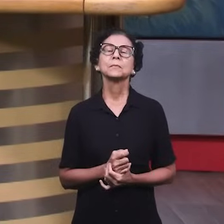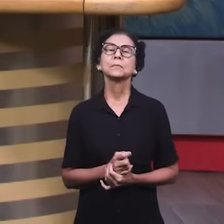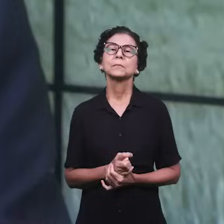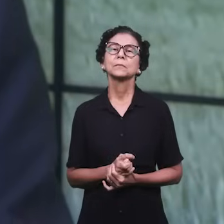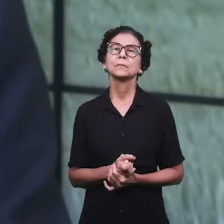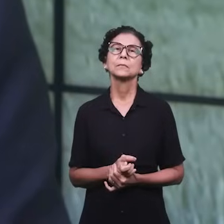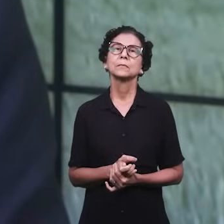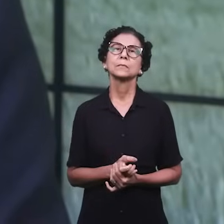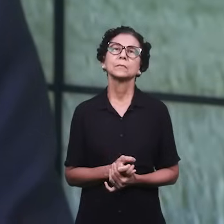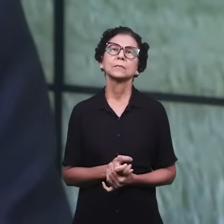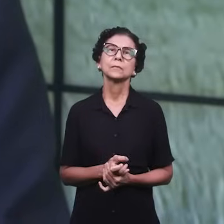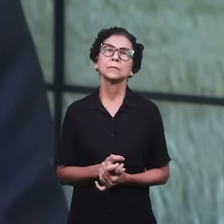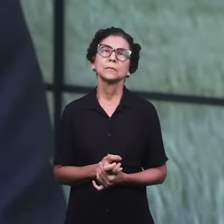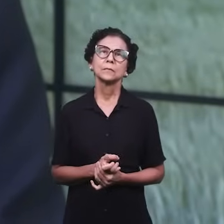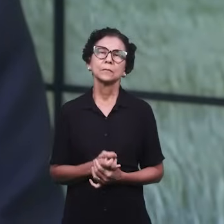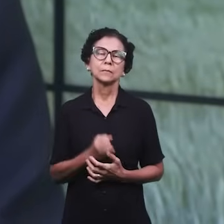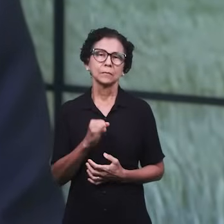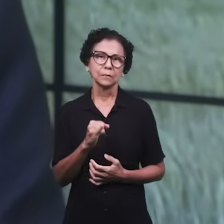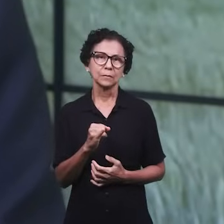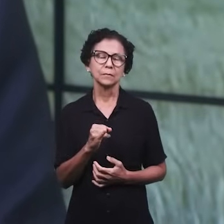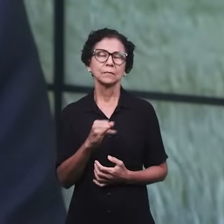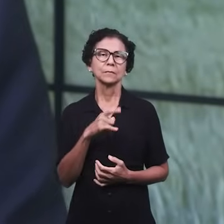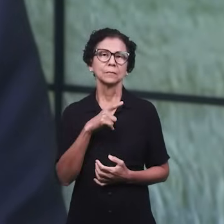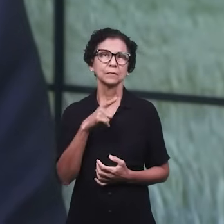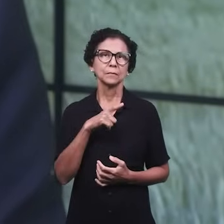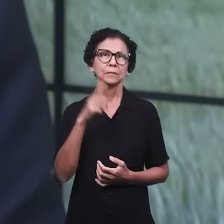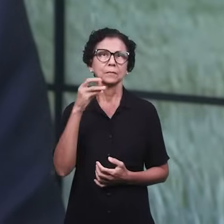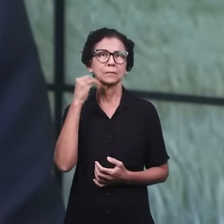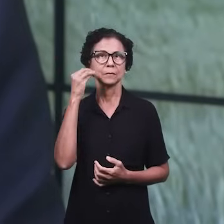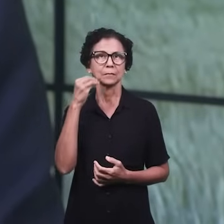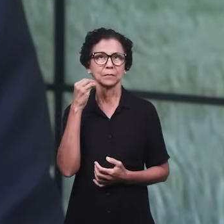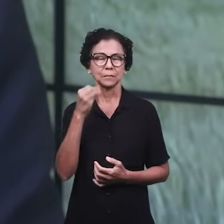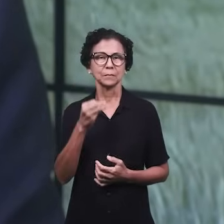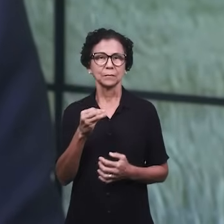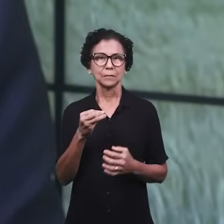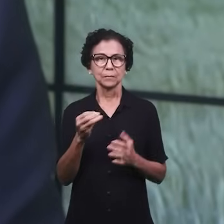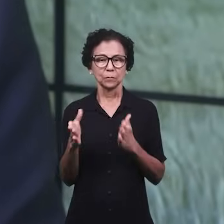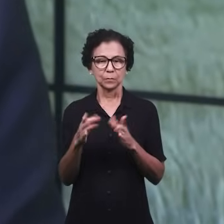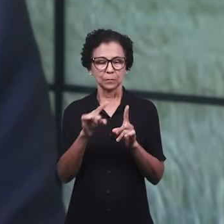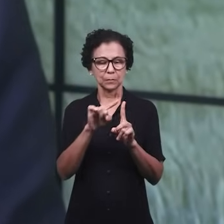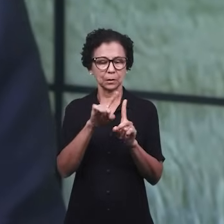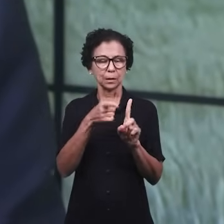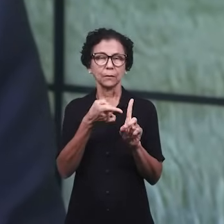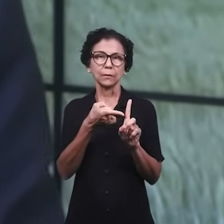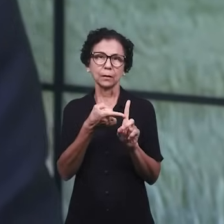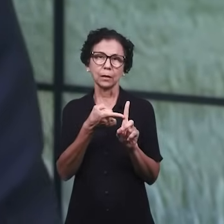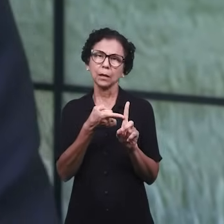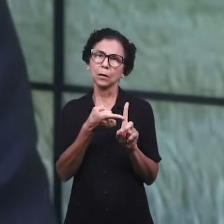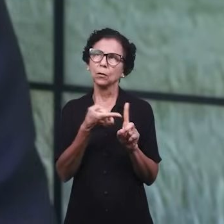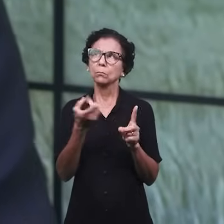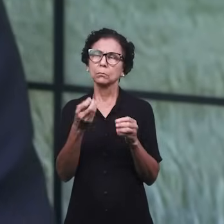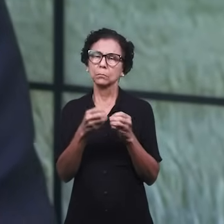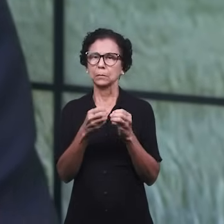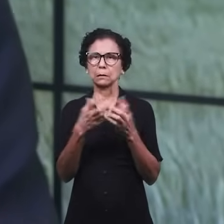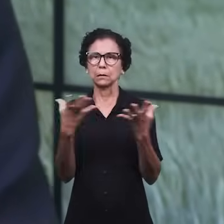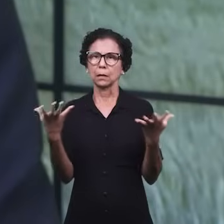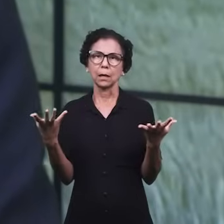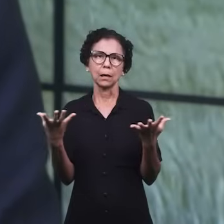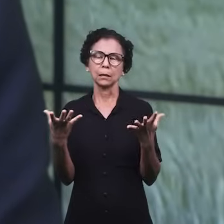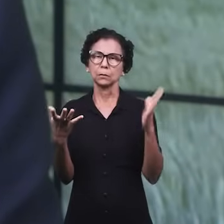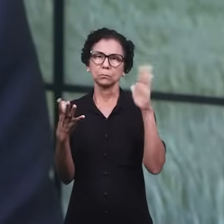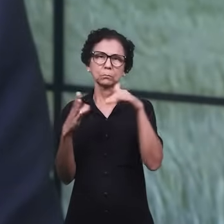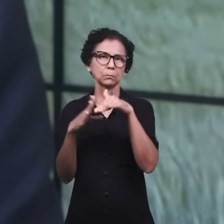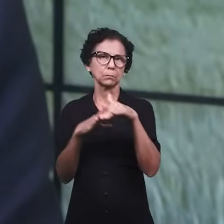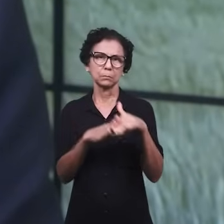eh você se teve experiências dur durante a gestação um milagre que você operou uma cura